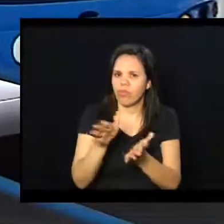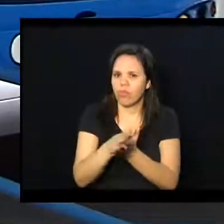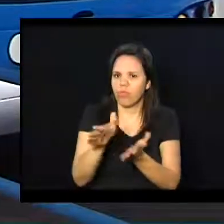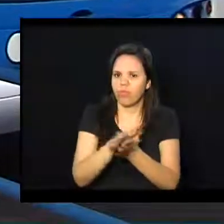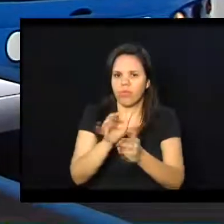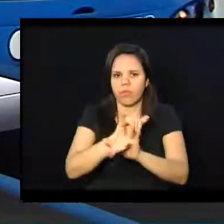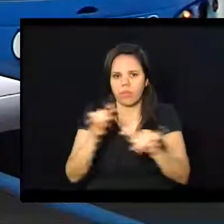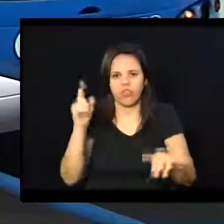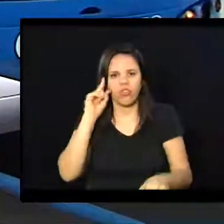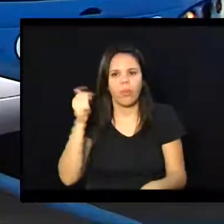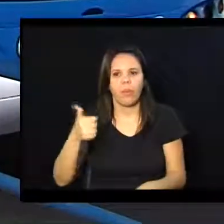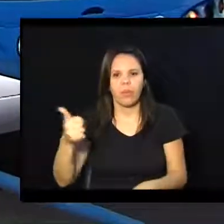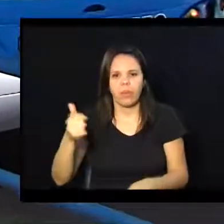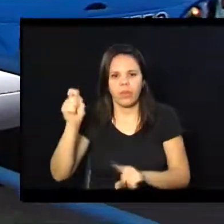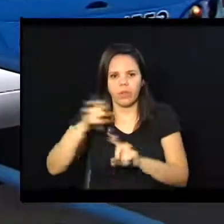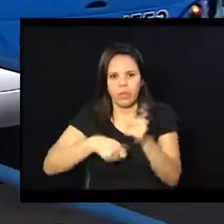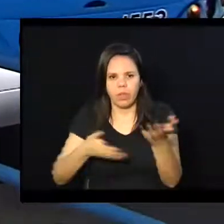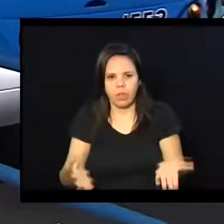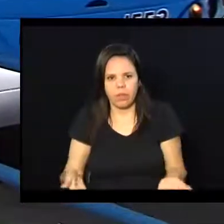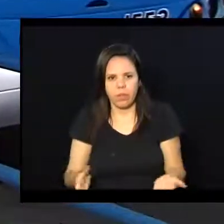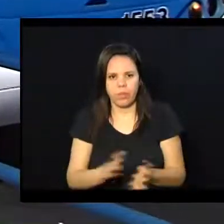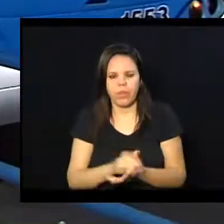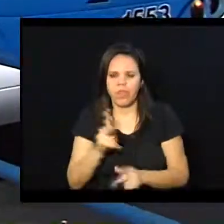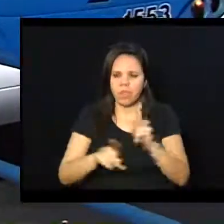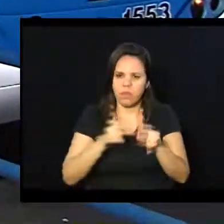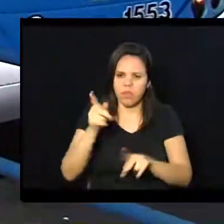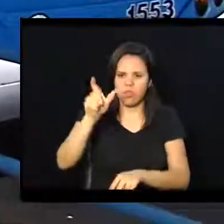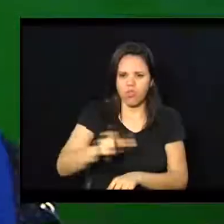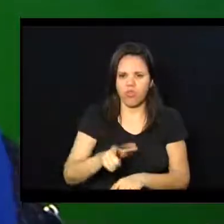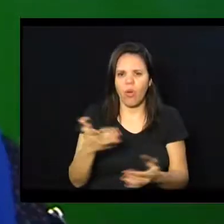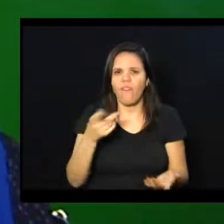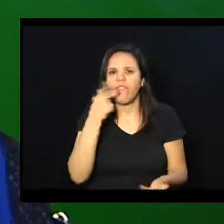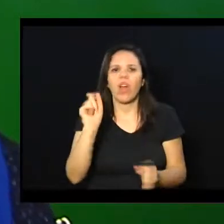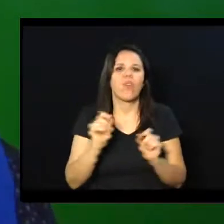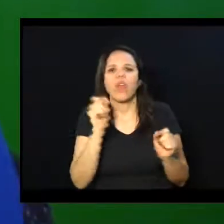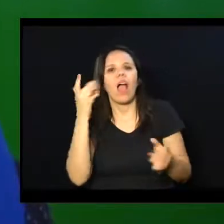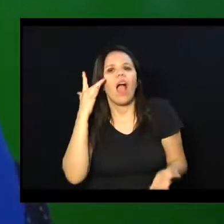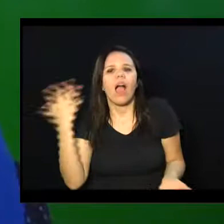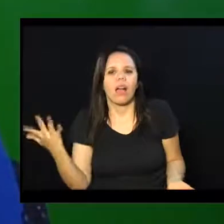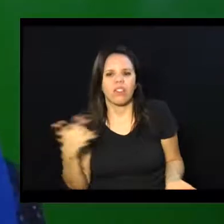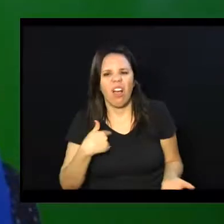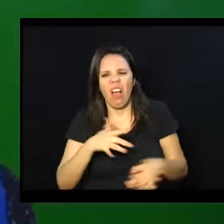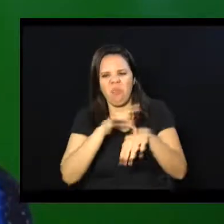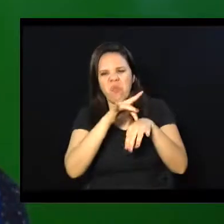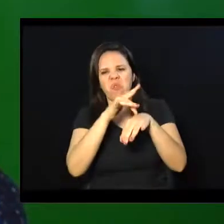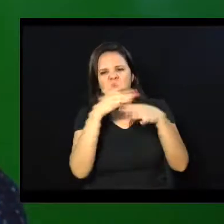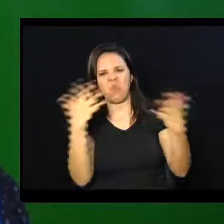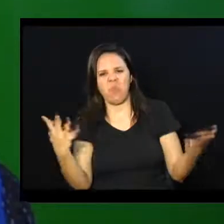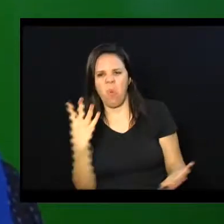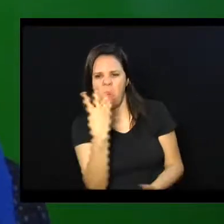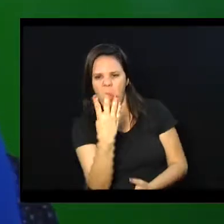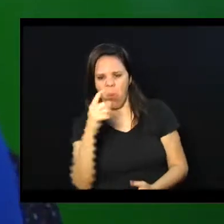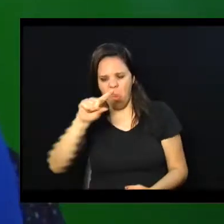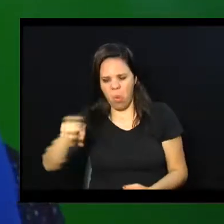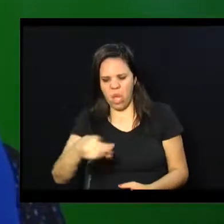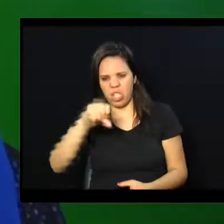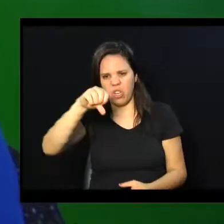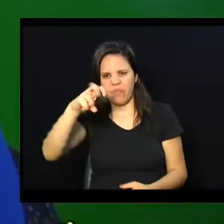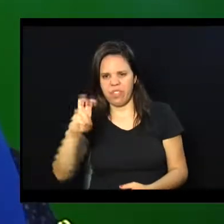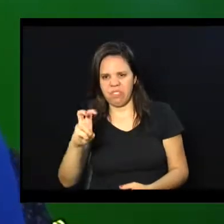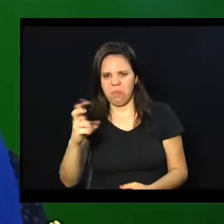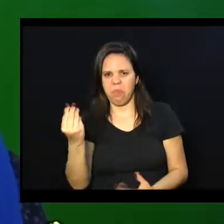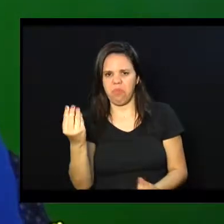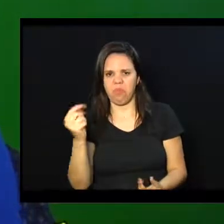deste mês. Os usuários falam o que acham desse aumento. Eu achei um absurdo. R$ 4,95 é muito dinheiro, né, pra